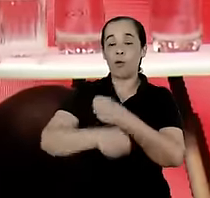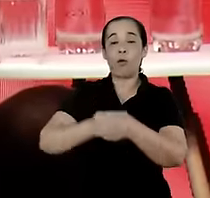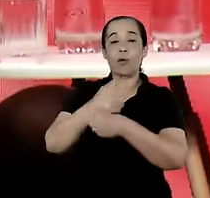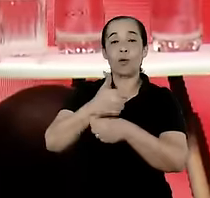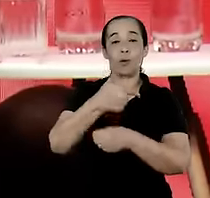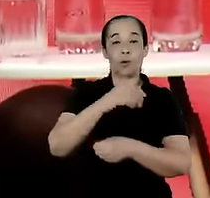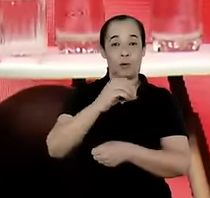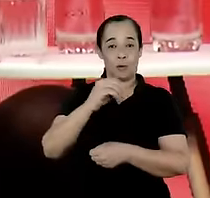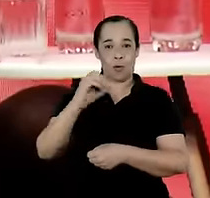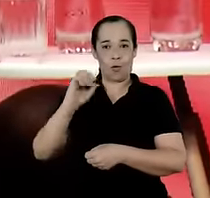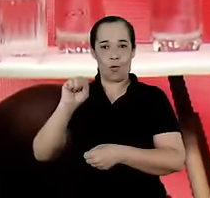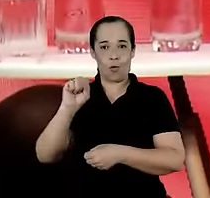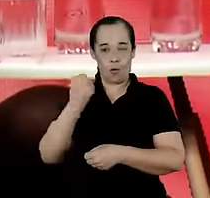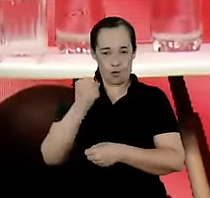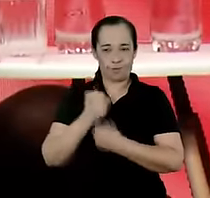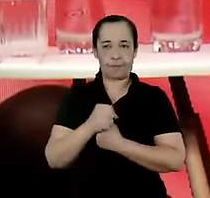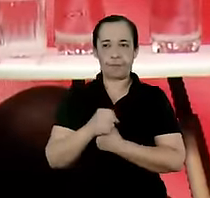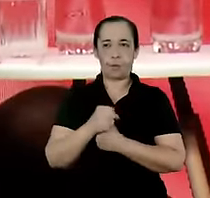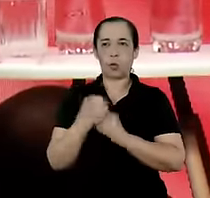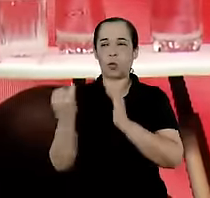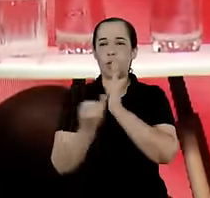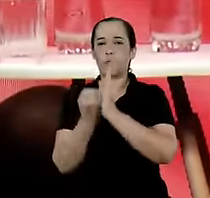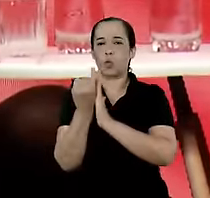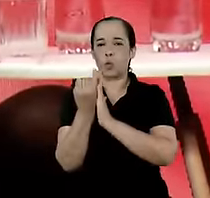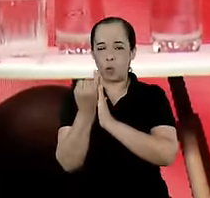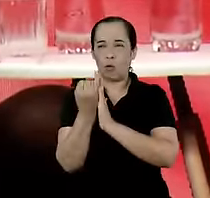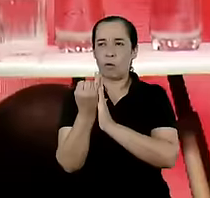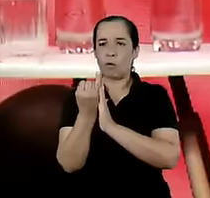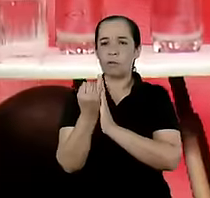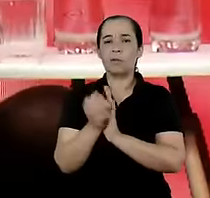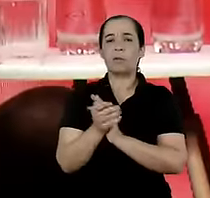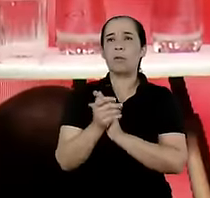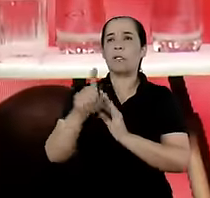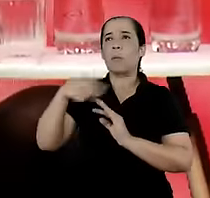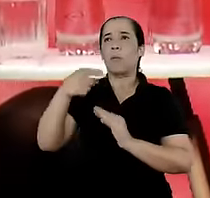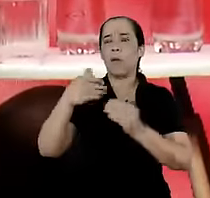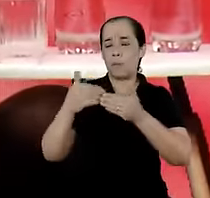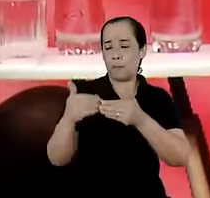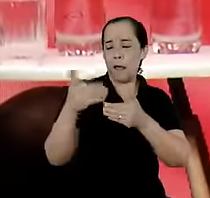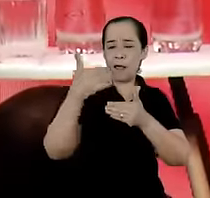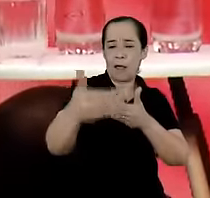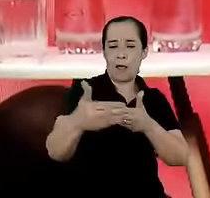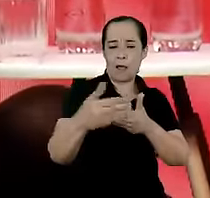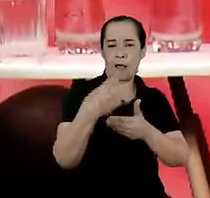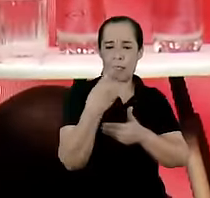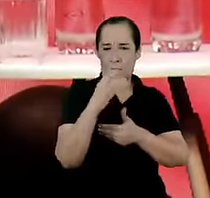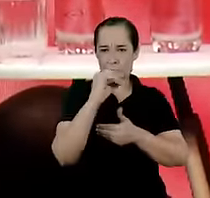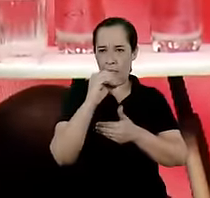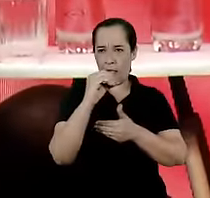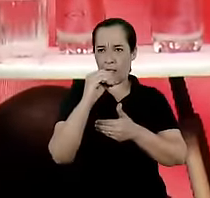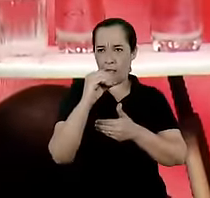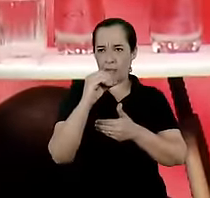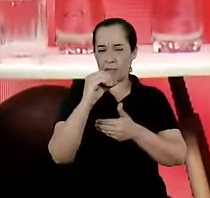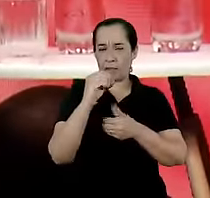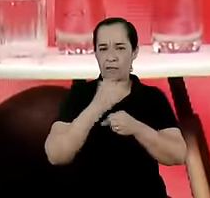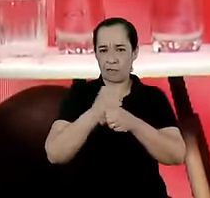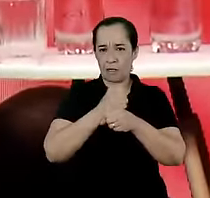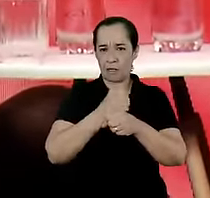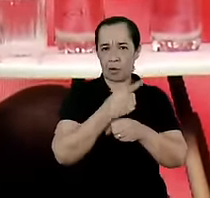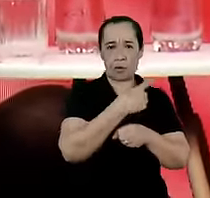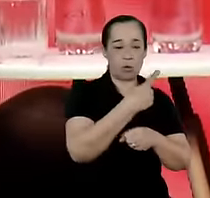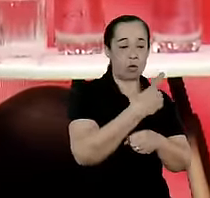juro de Equilíbrio eh depois de 2008 os 10 anos subsequentes à crise 2009 até